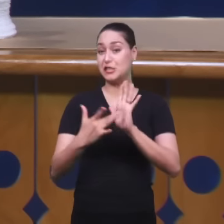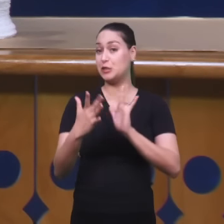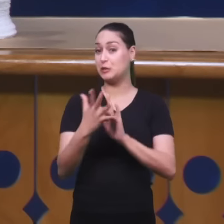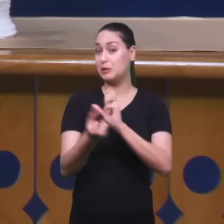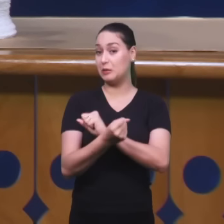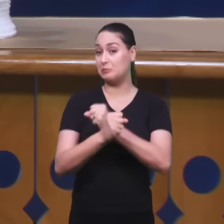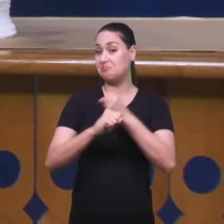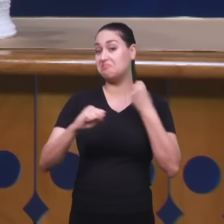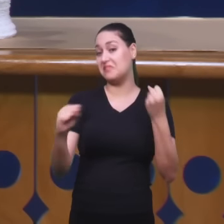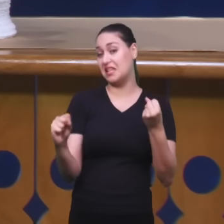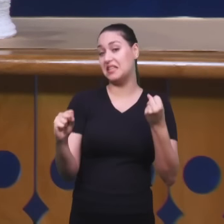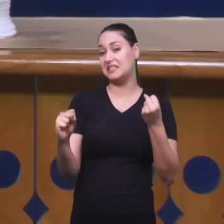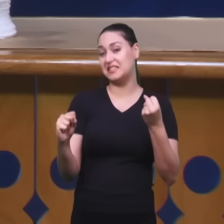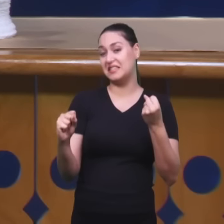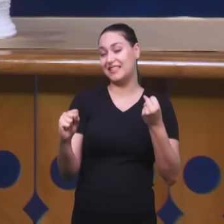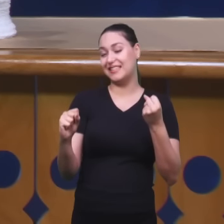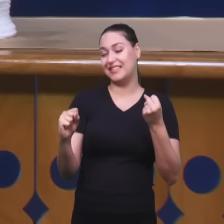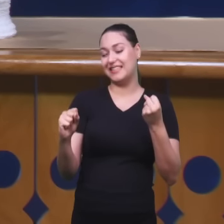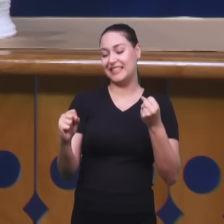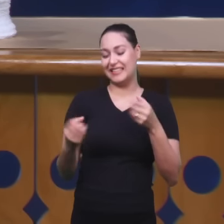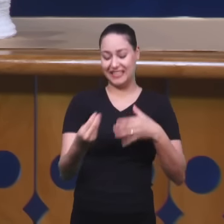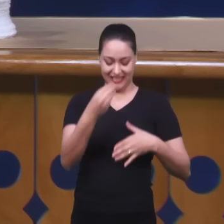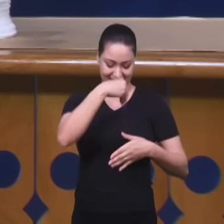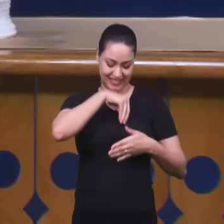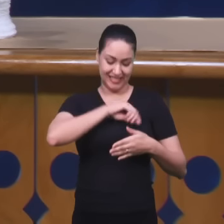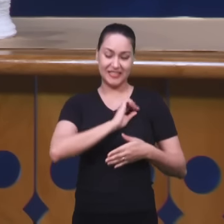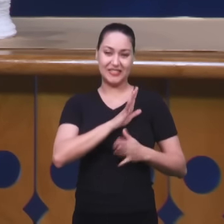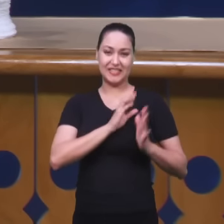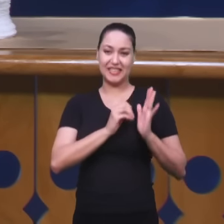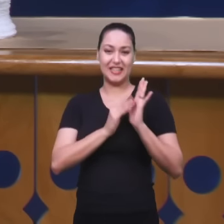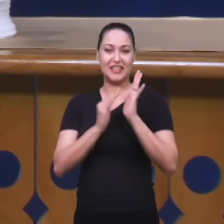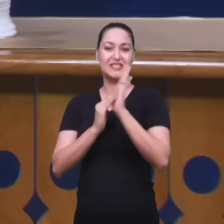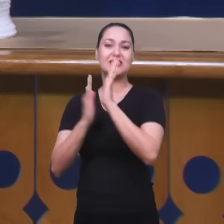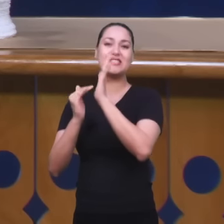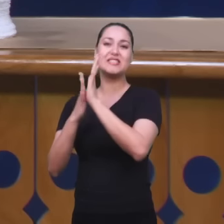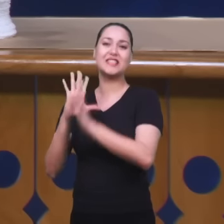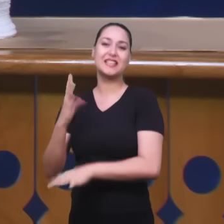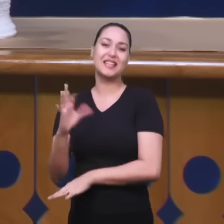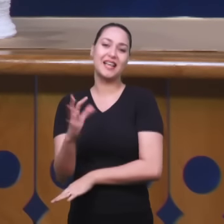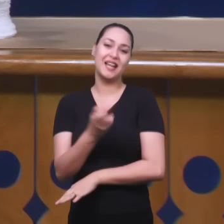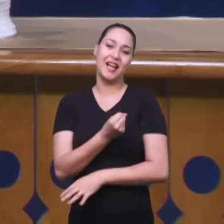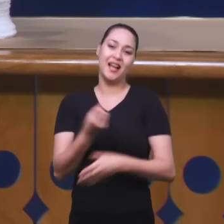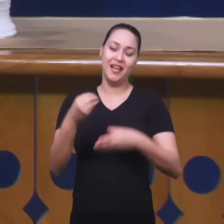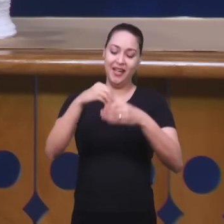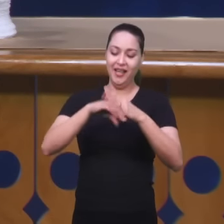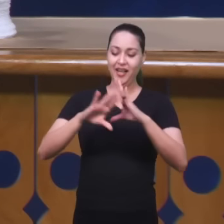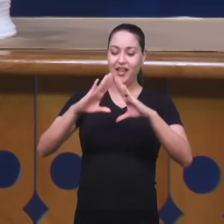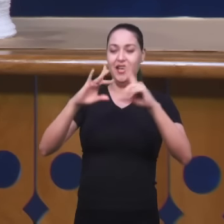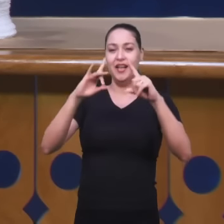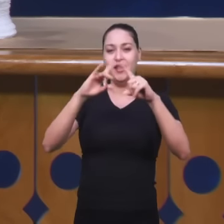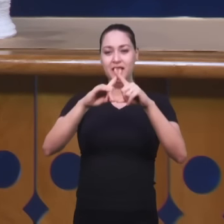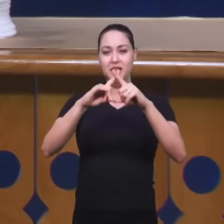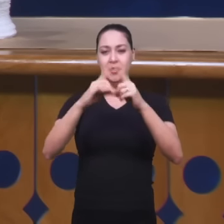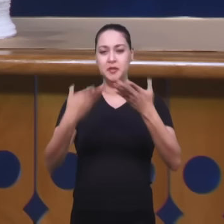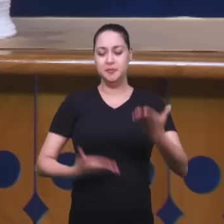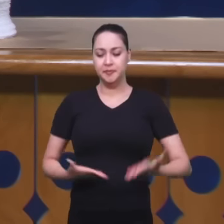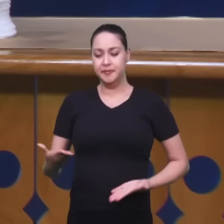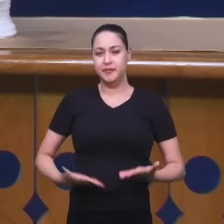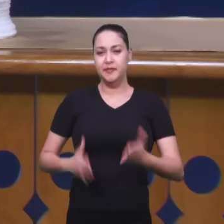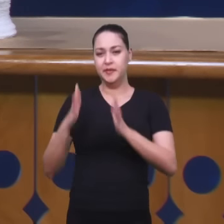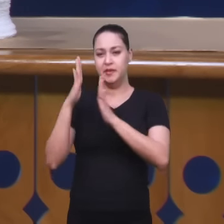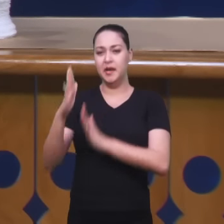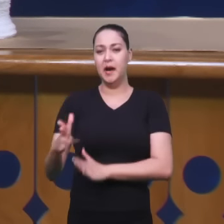E nos envolve O que este louvor Da glorificação Ele nos coloca No meio da igreja Os justos Me secarão